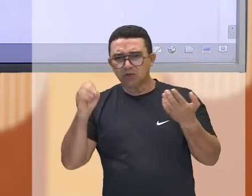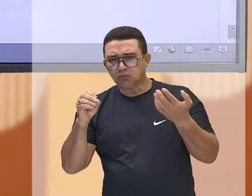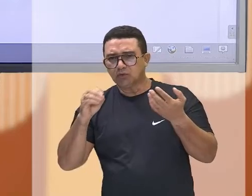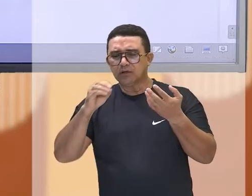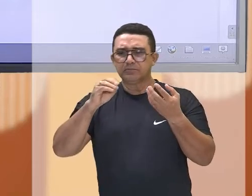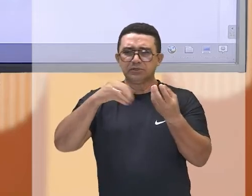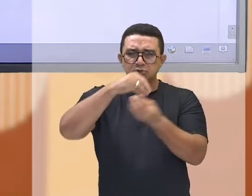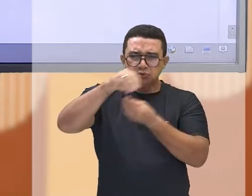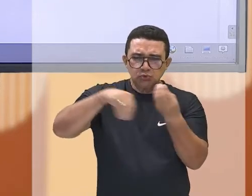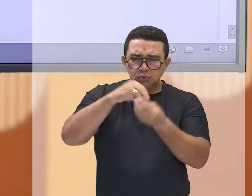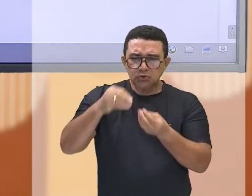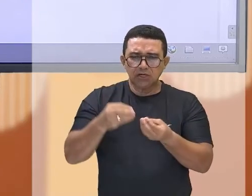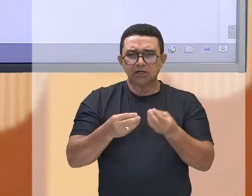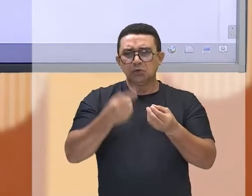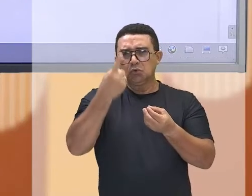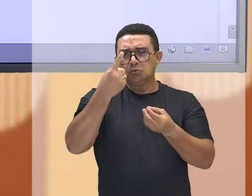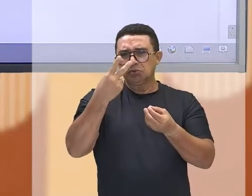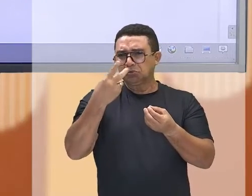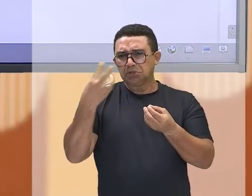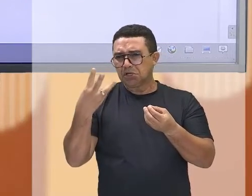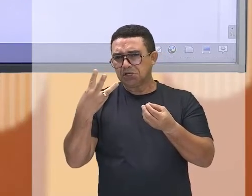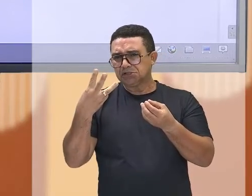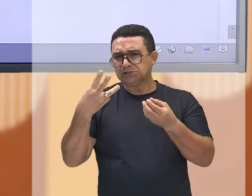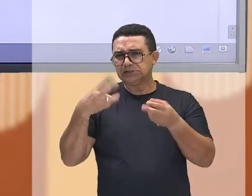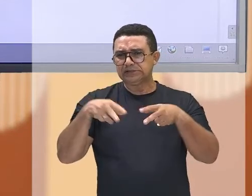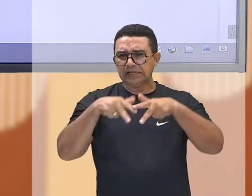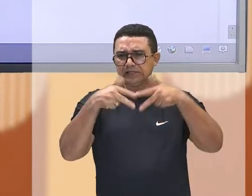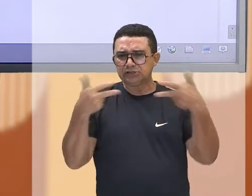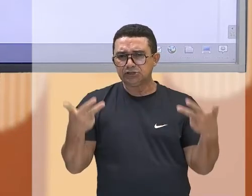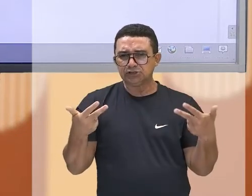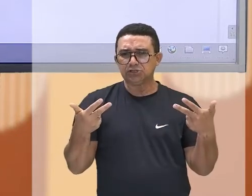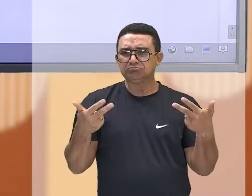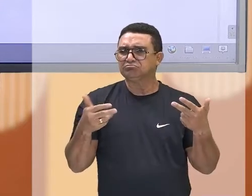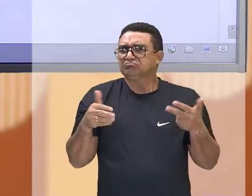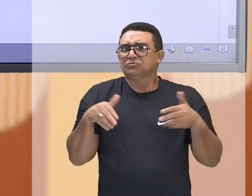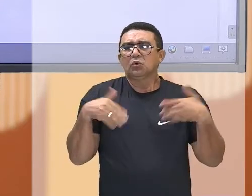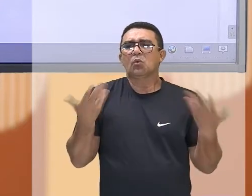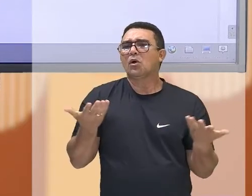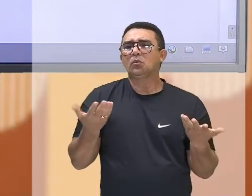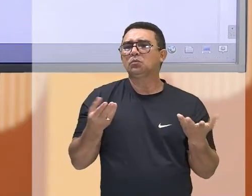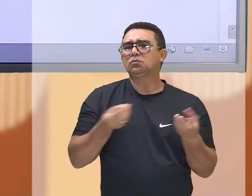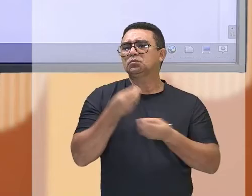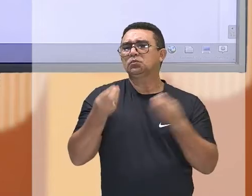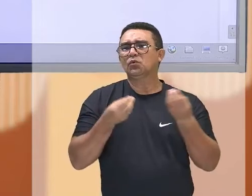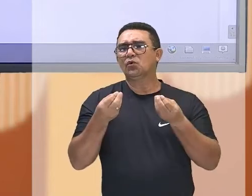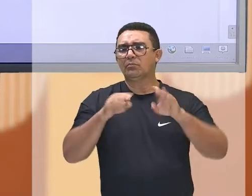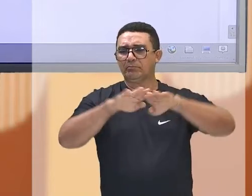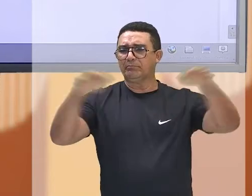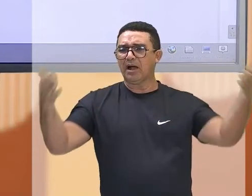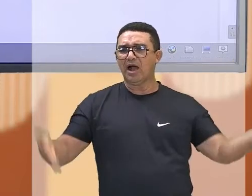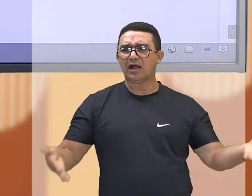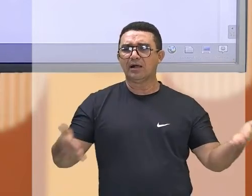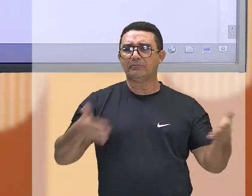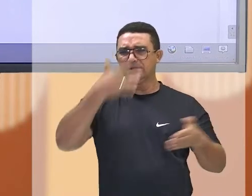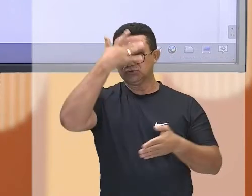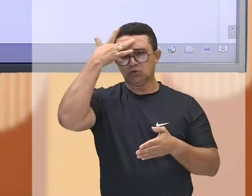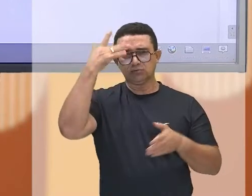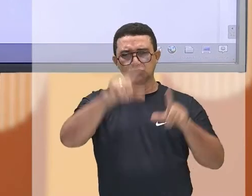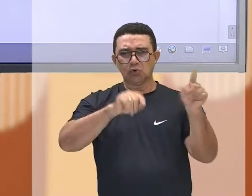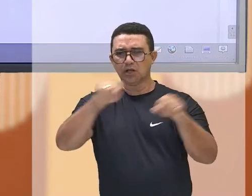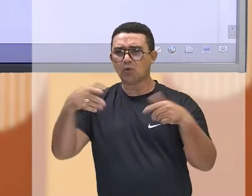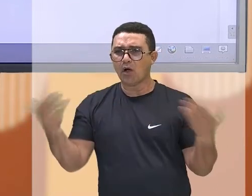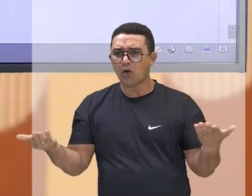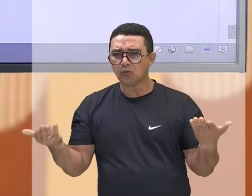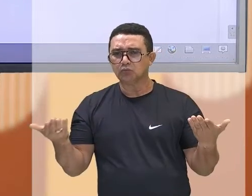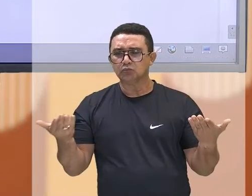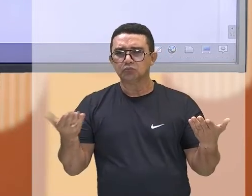uma ou mais etnias, ou é o que vale é a classificação de uma banca. Aí acaba ficando aí também um pensamento,